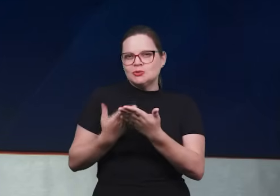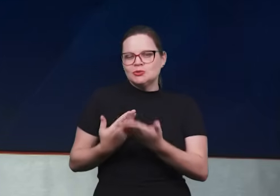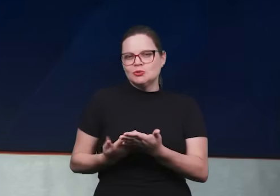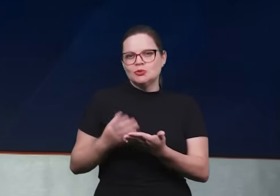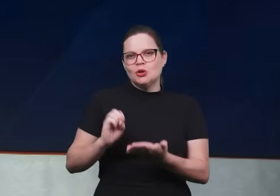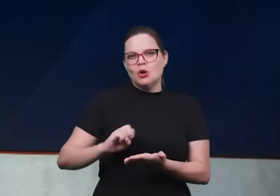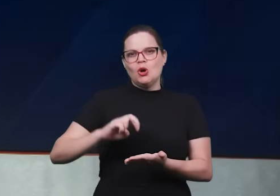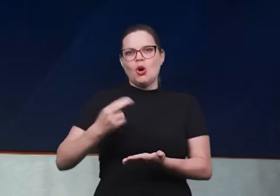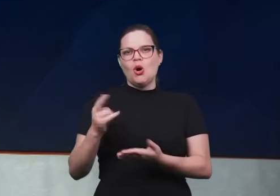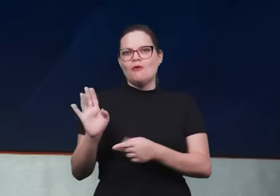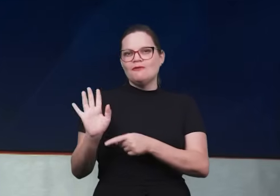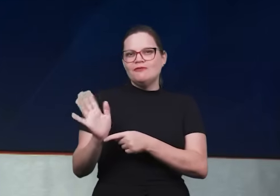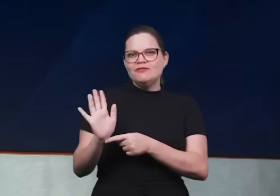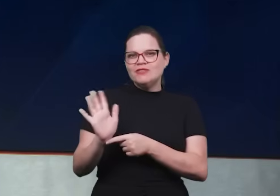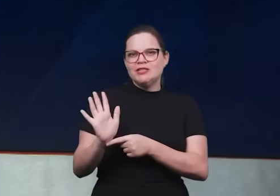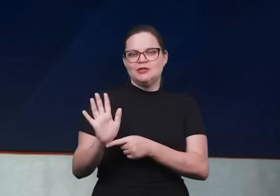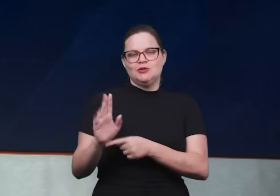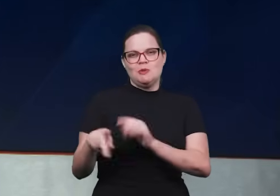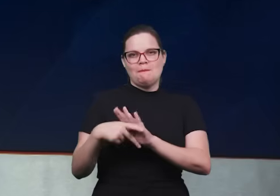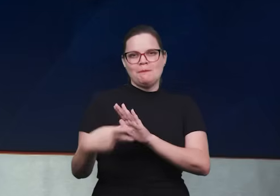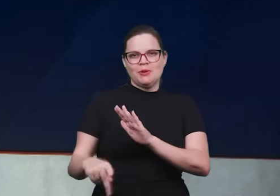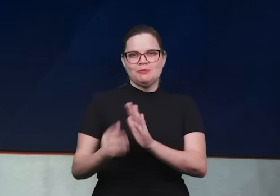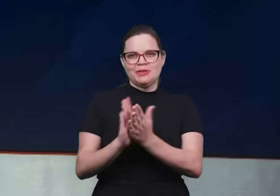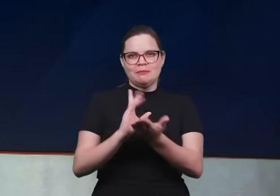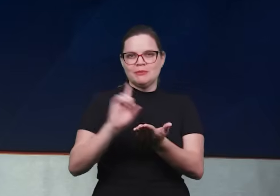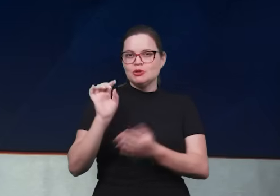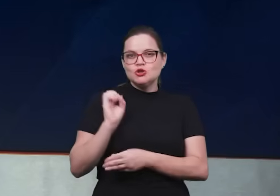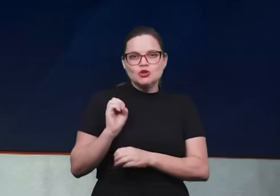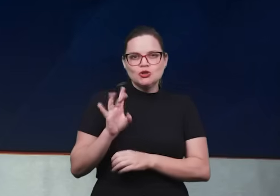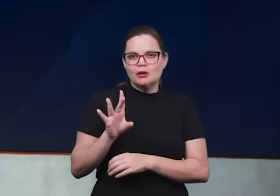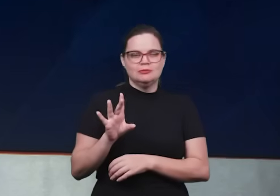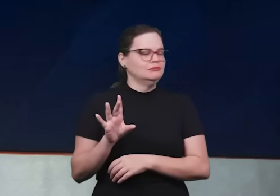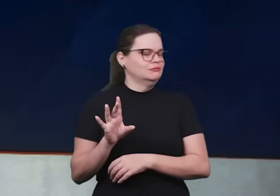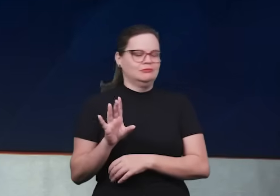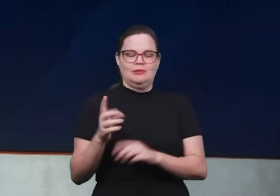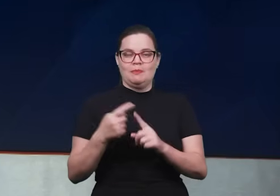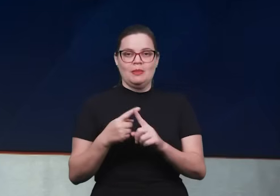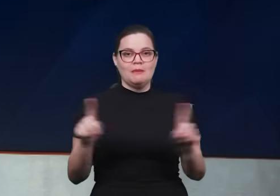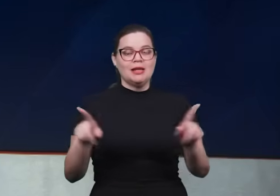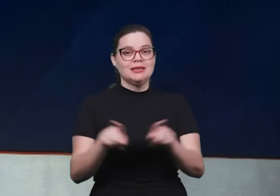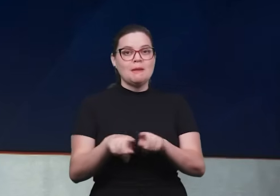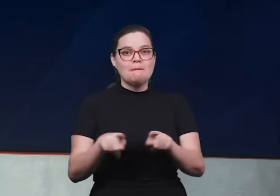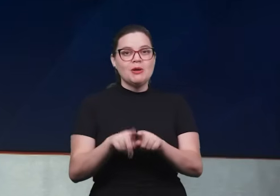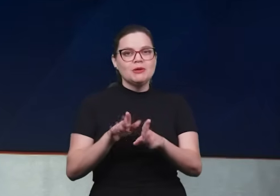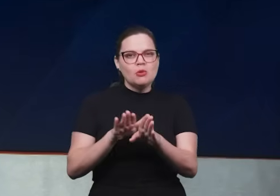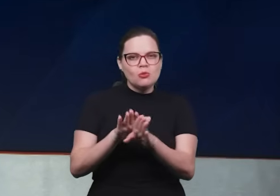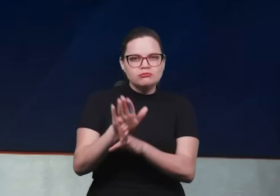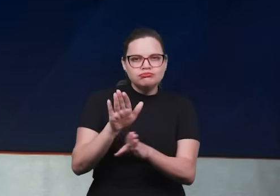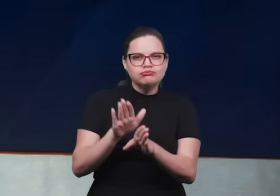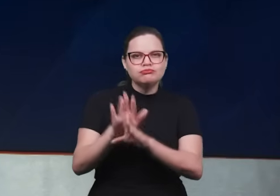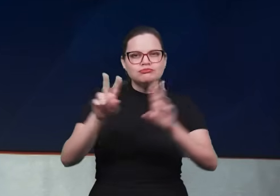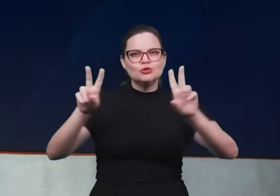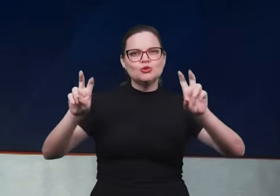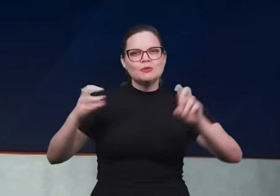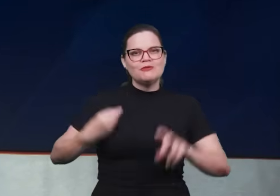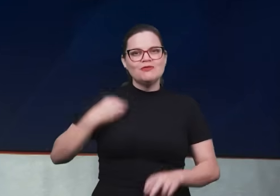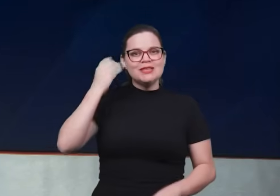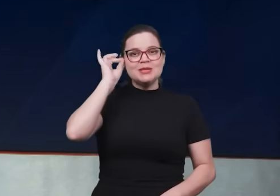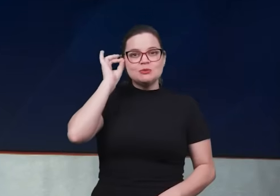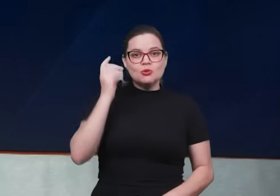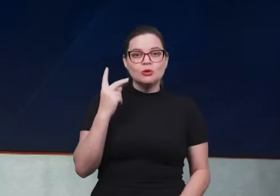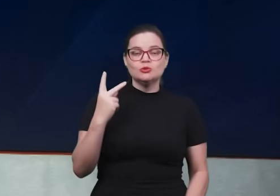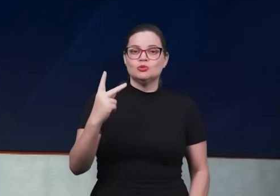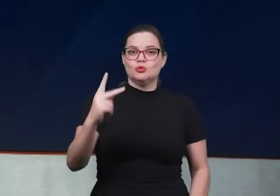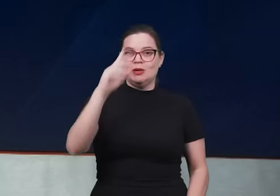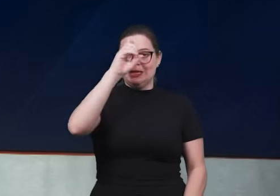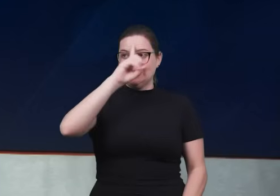estudo ou um documentário bíblico, mas, acima de tudo, é um ensino de uma direção espiritual de Deus para a